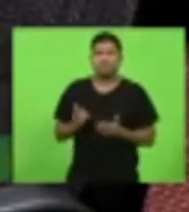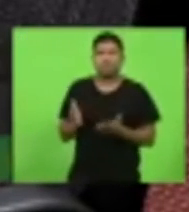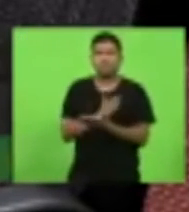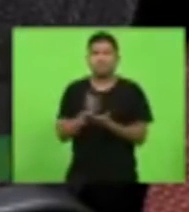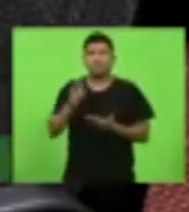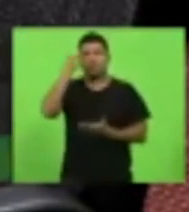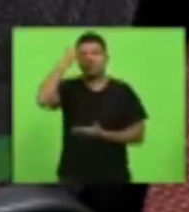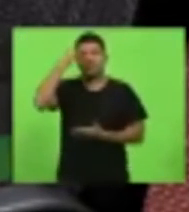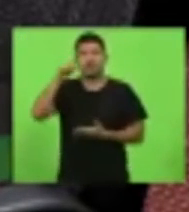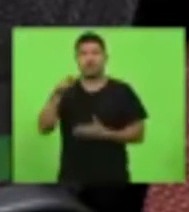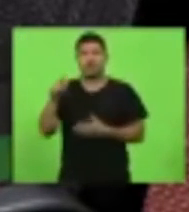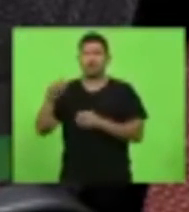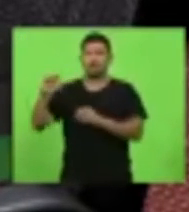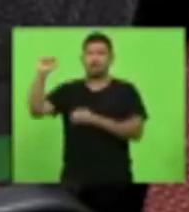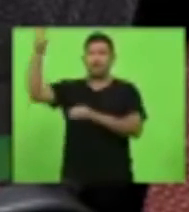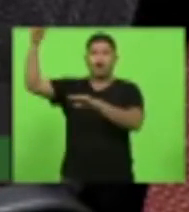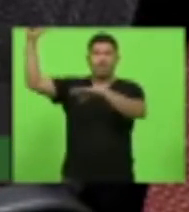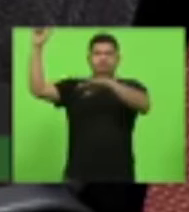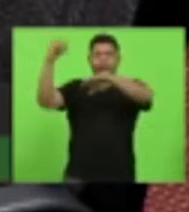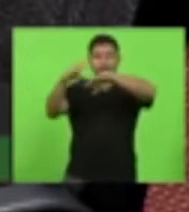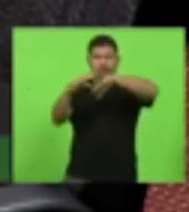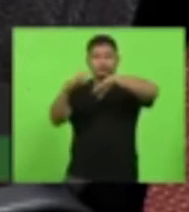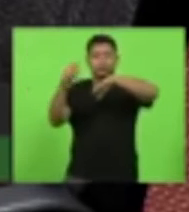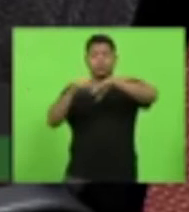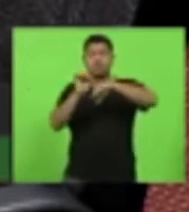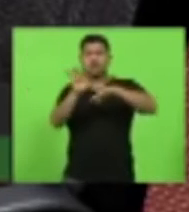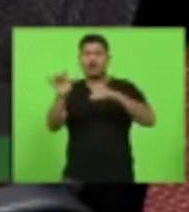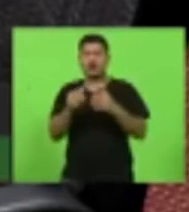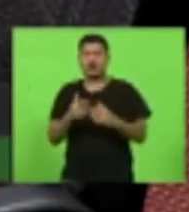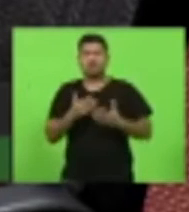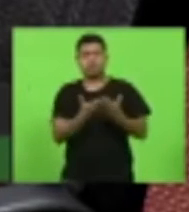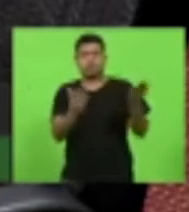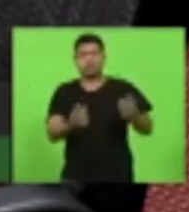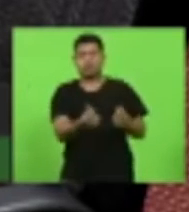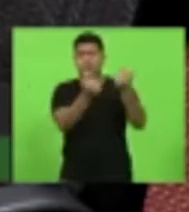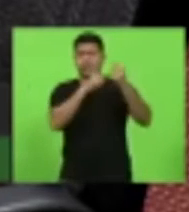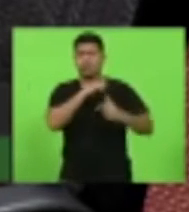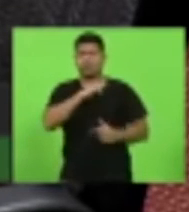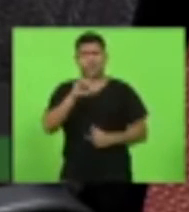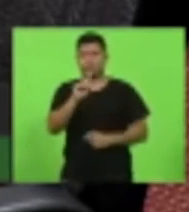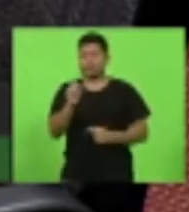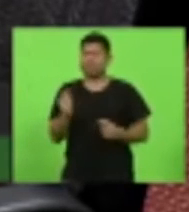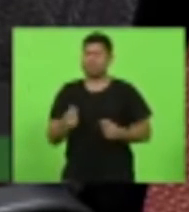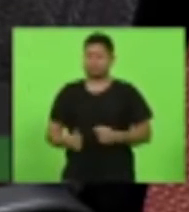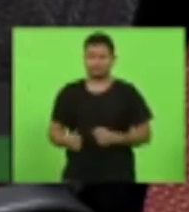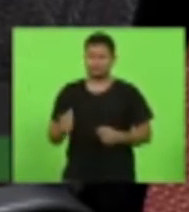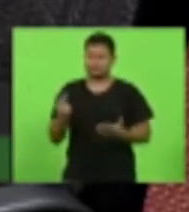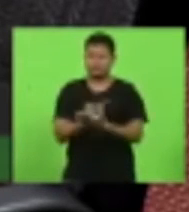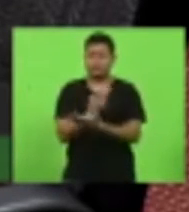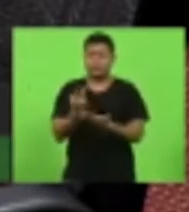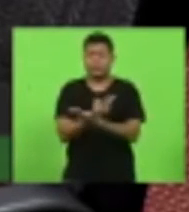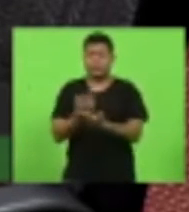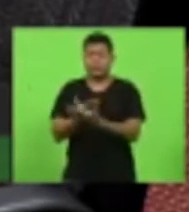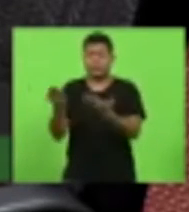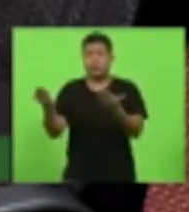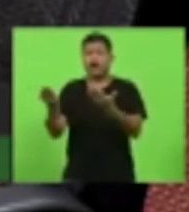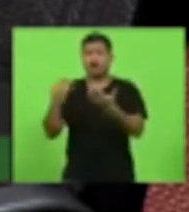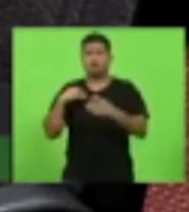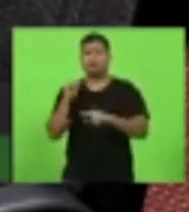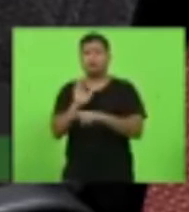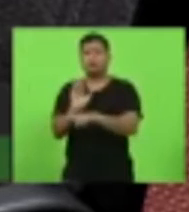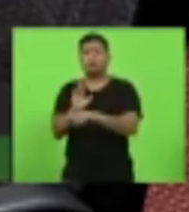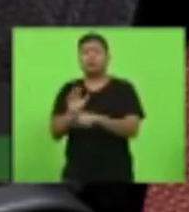Ledo engano na verdade a ampliação do uso de painéis Solares podem contribuir para a democratização